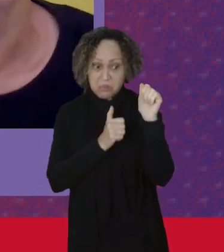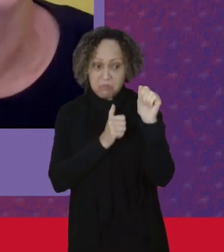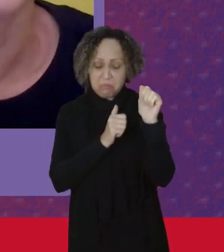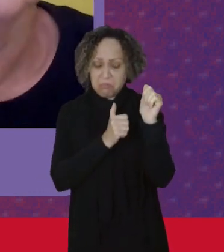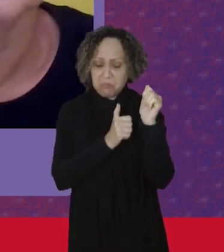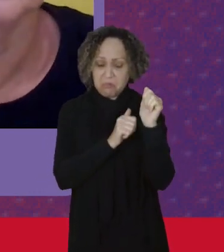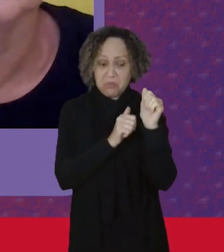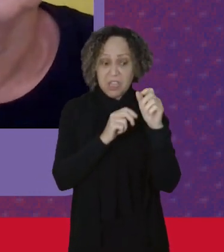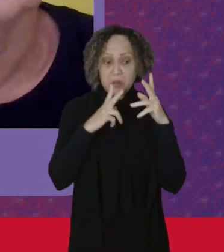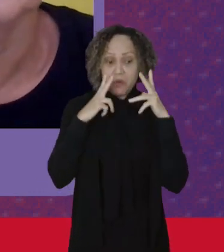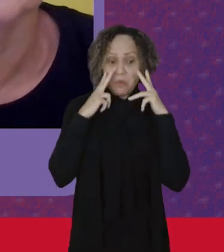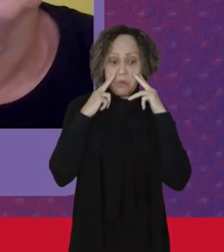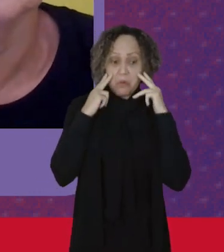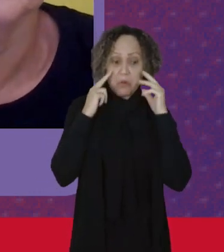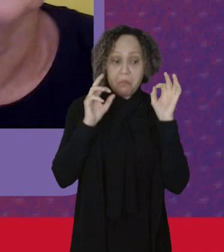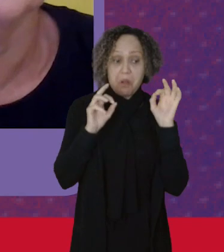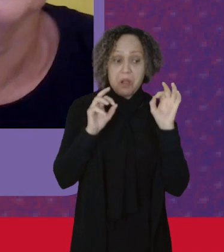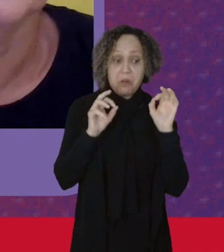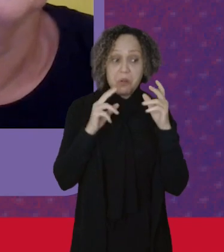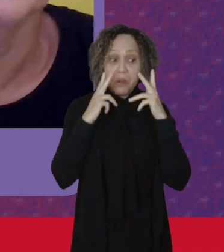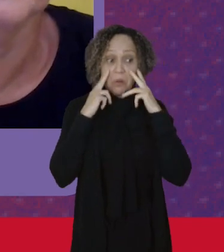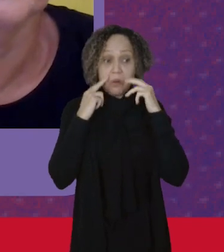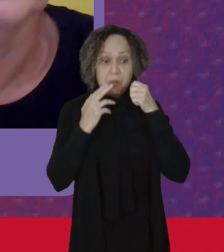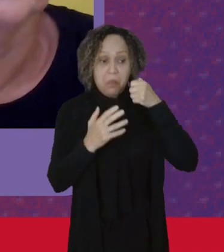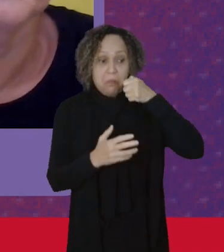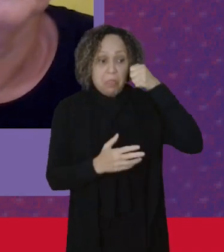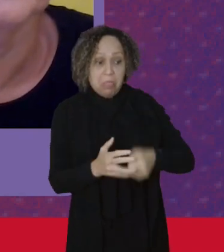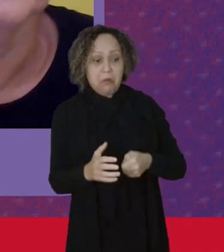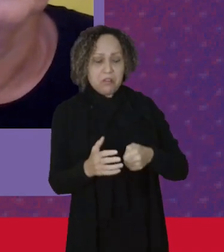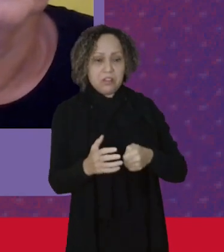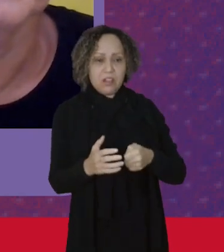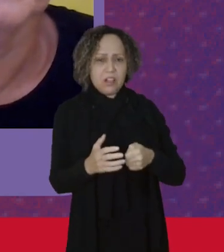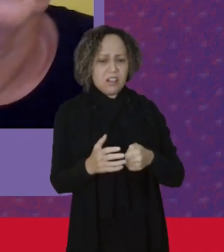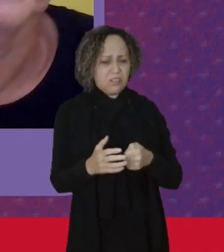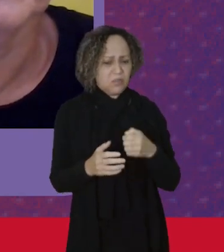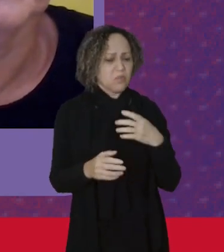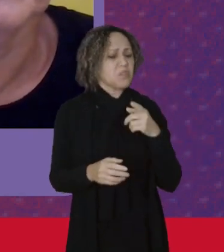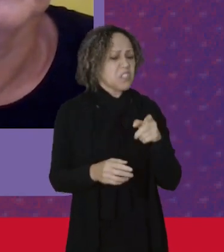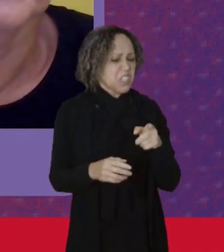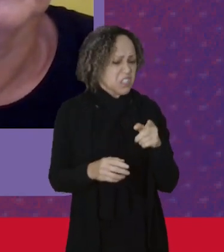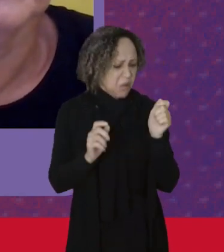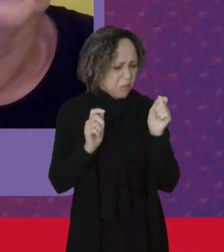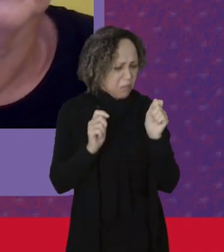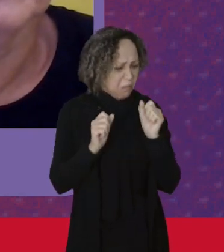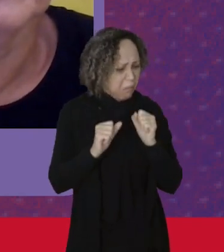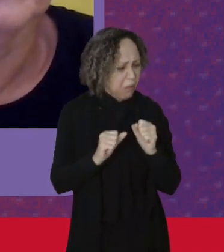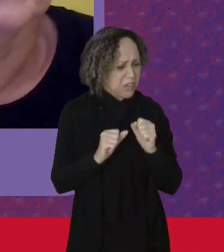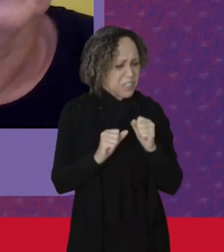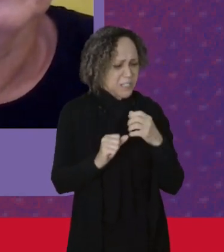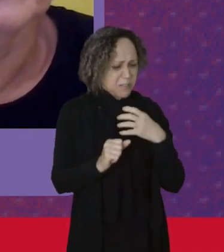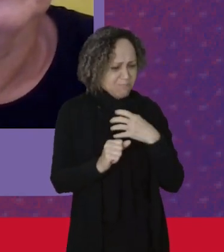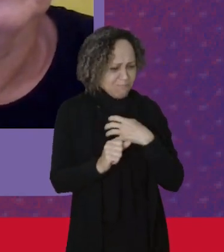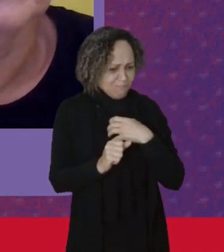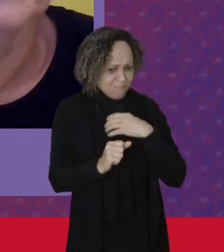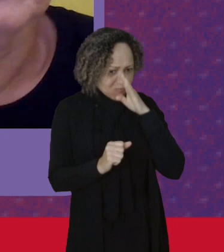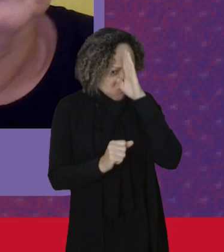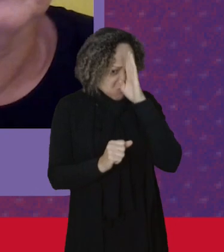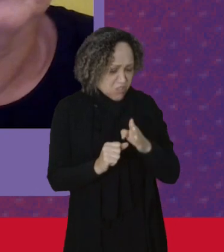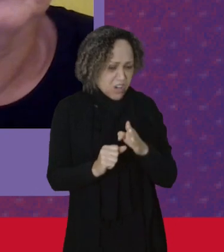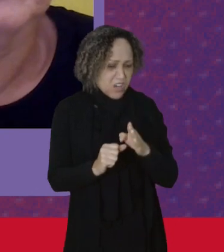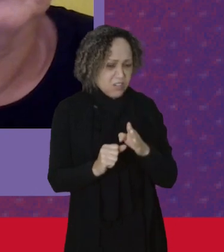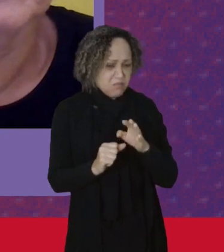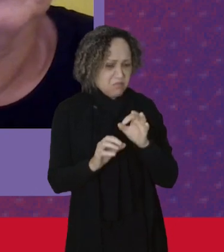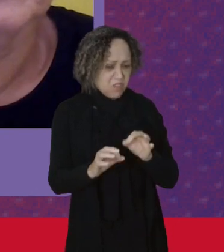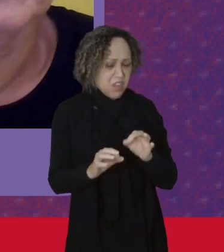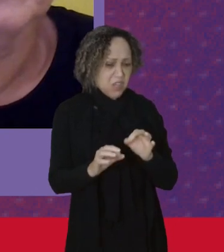muito autoritário, né? Que você só pode ser de um jeito e nenhum outro jeito é válido, então isso não tem nada de normal, isso tem